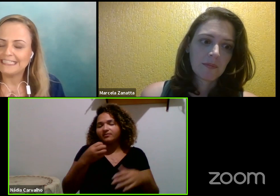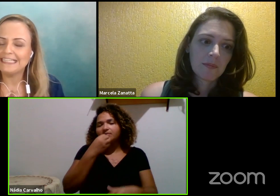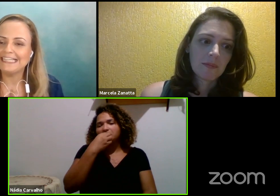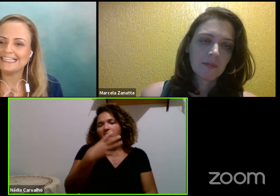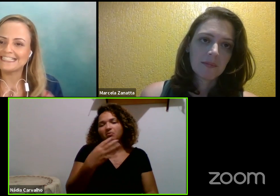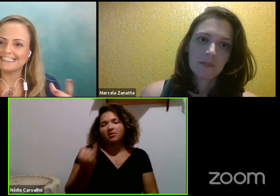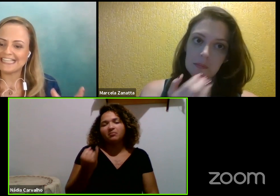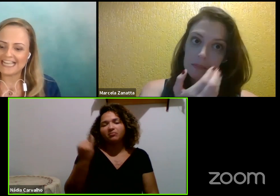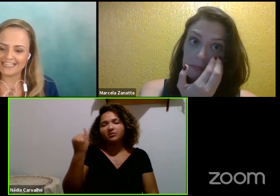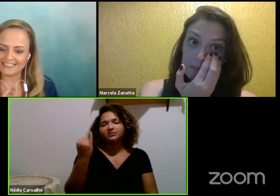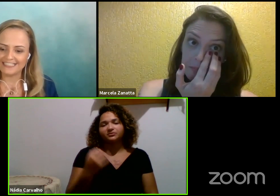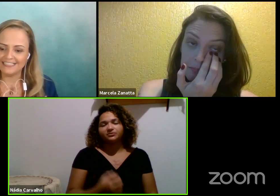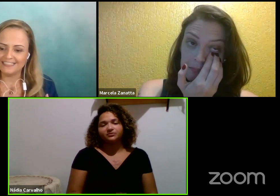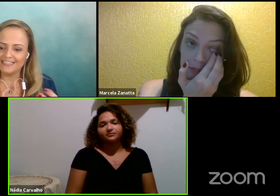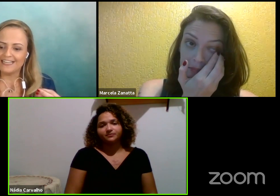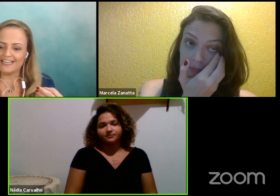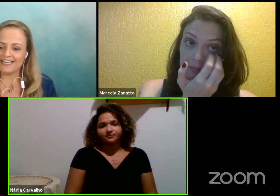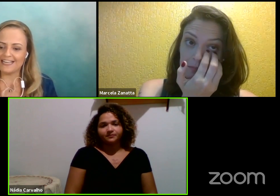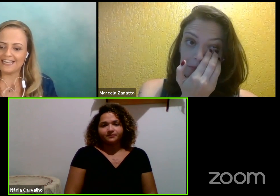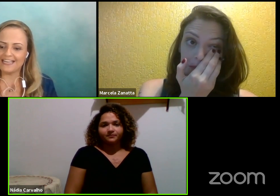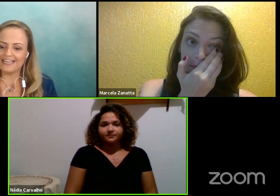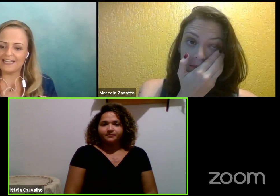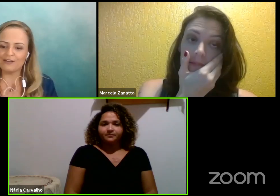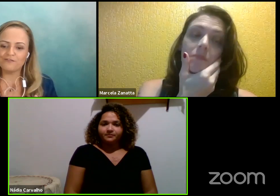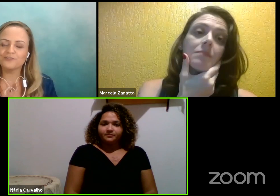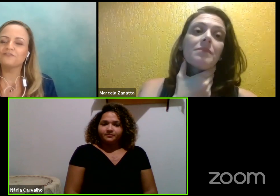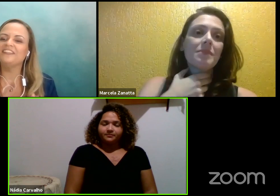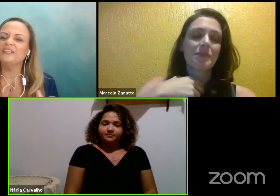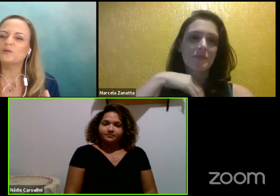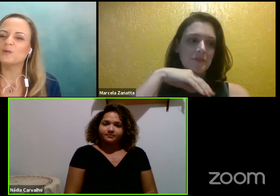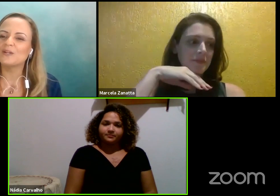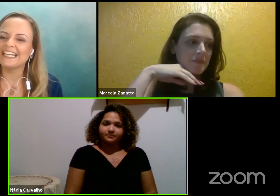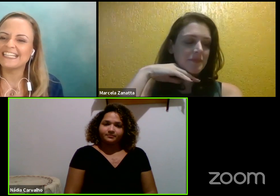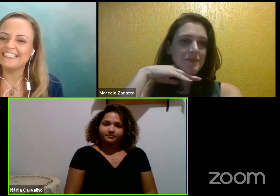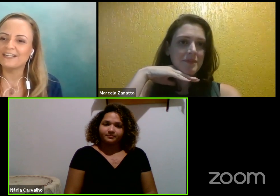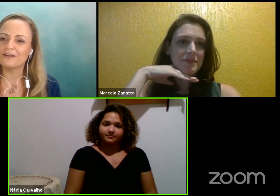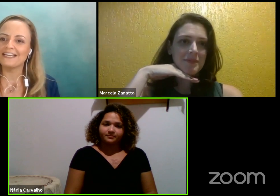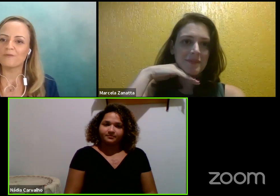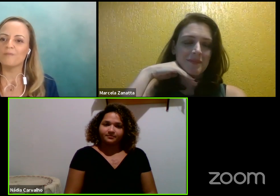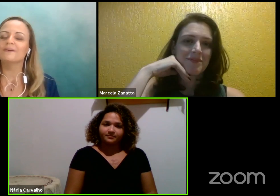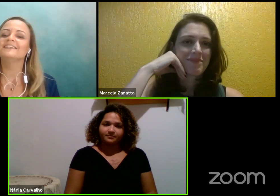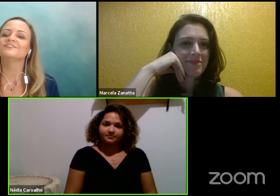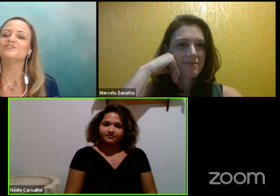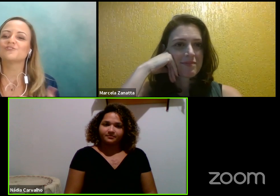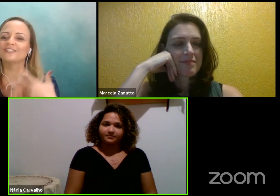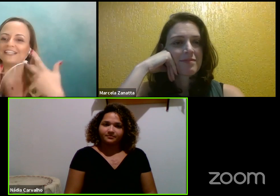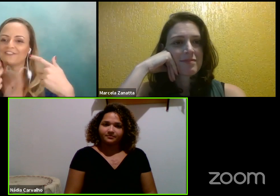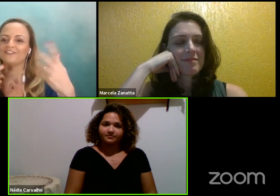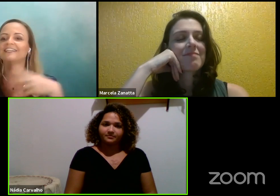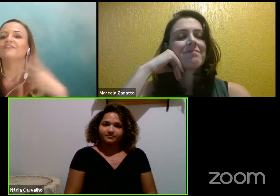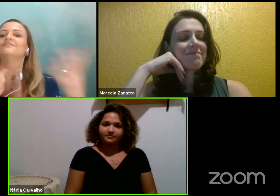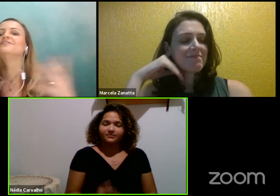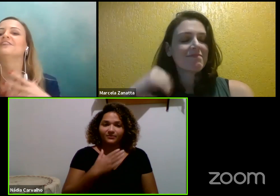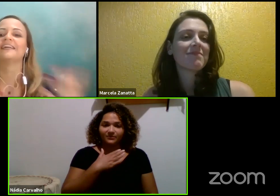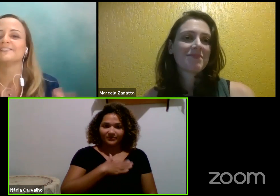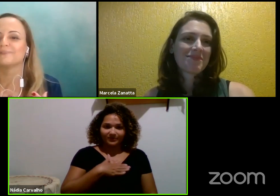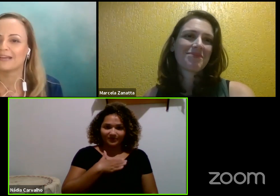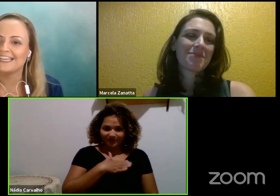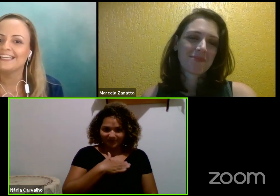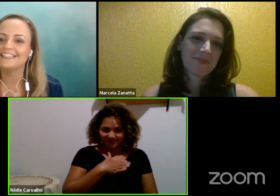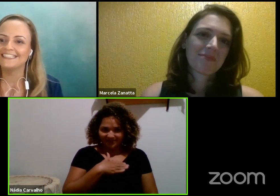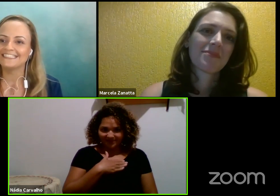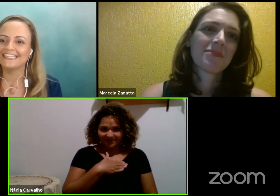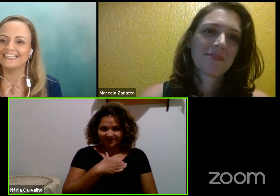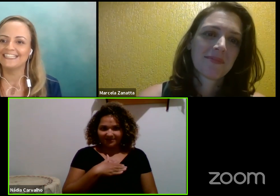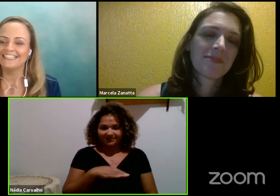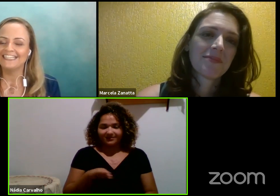Má, nesse take, foi do vínculo que ela cria com aquele acompanhante quando ela fica de frente